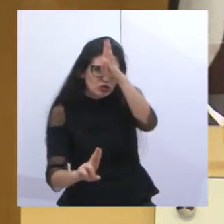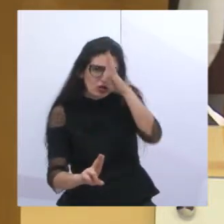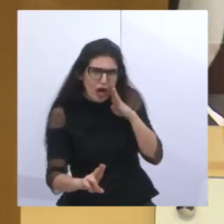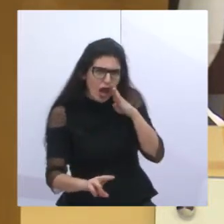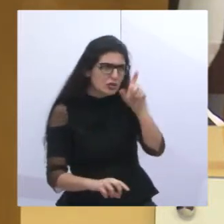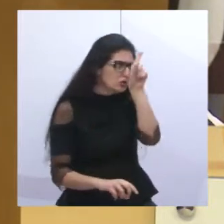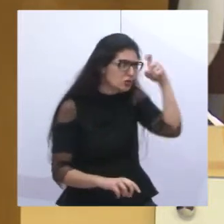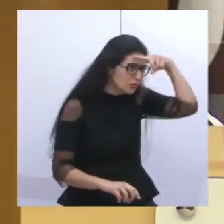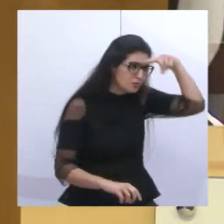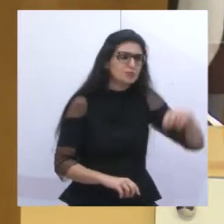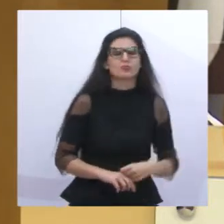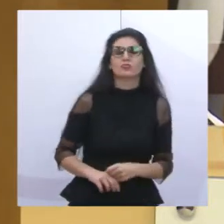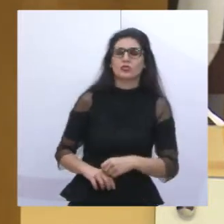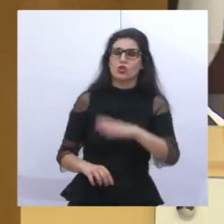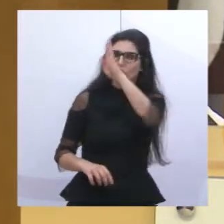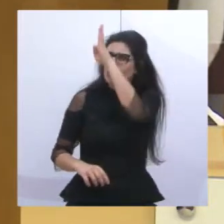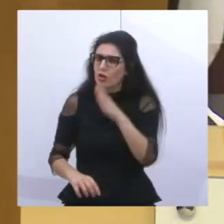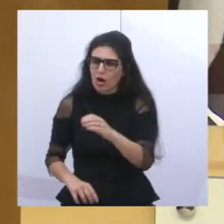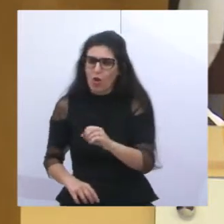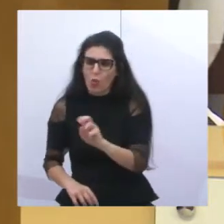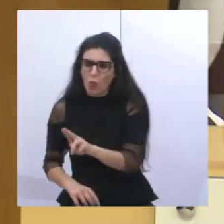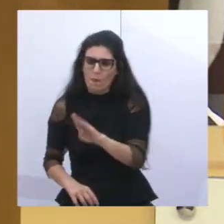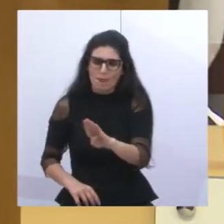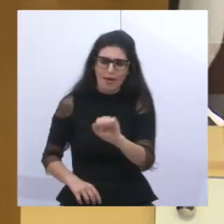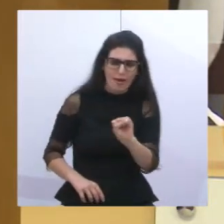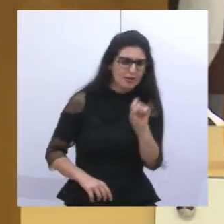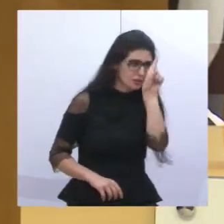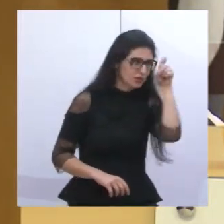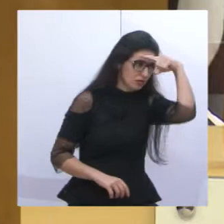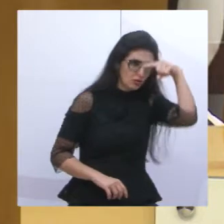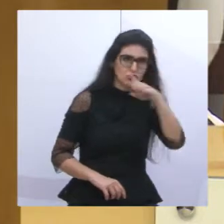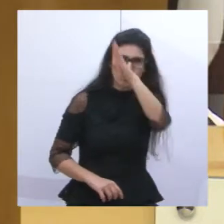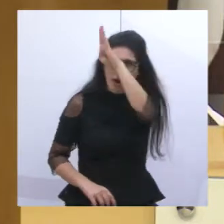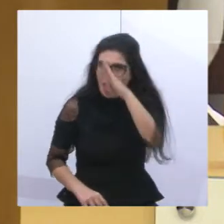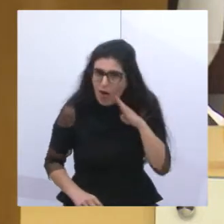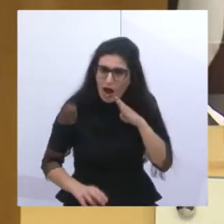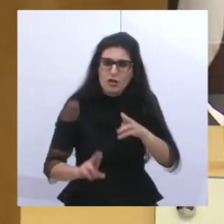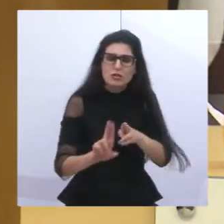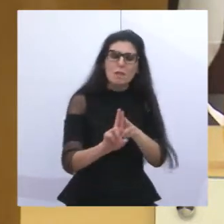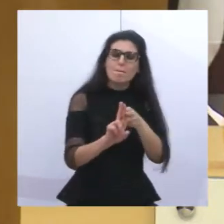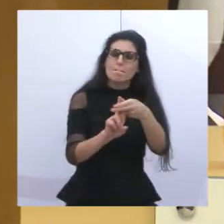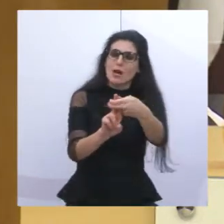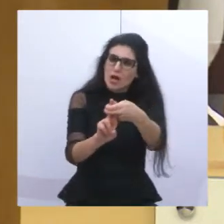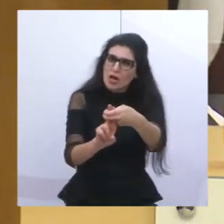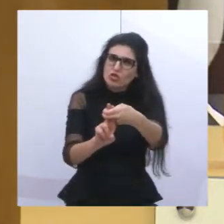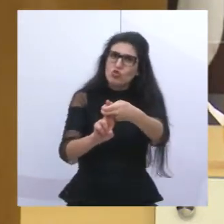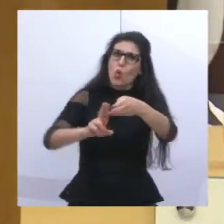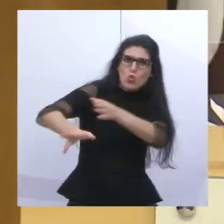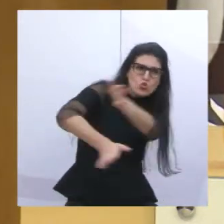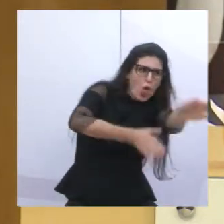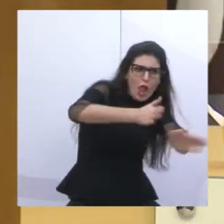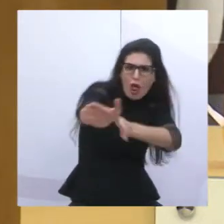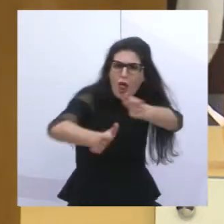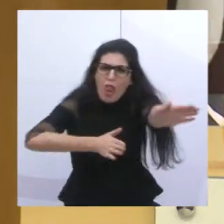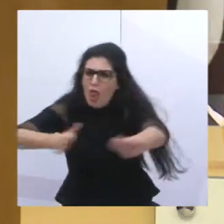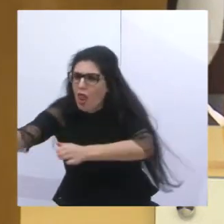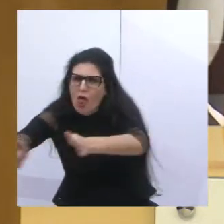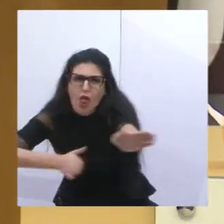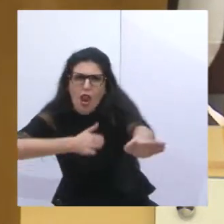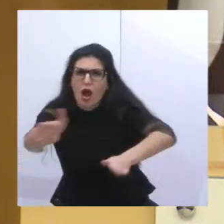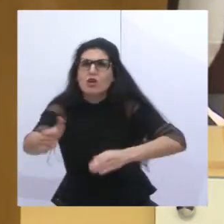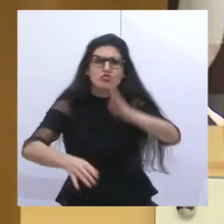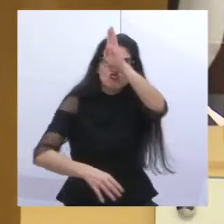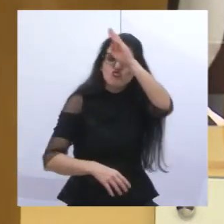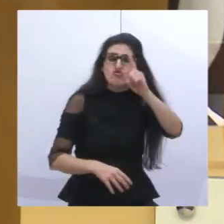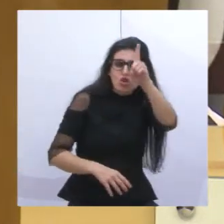UBS, atendimento na regulação, atendimento médico pelo SUS, atendimento à consulta, atendimento à